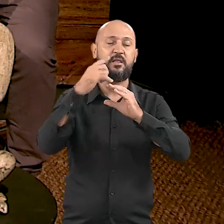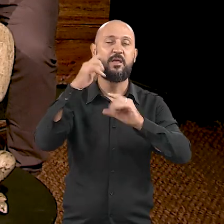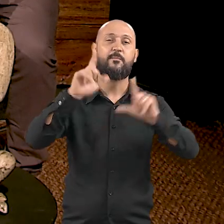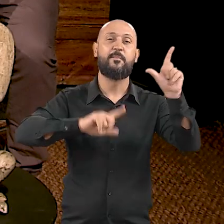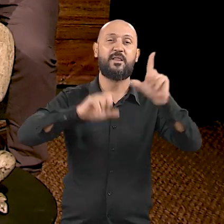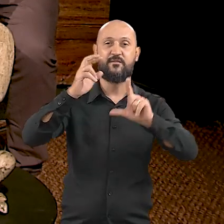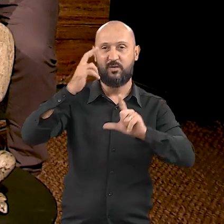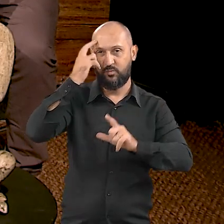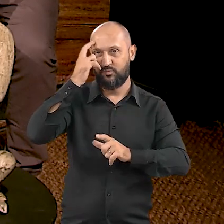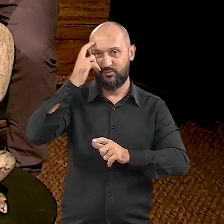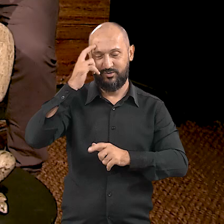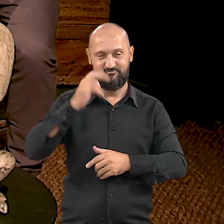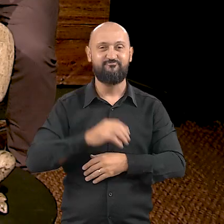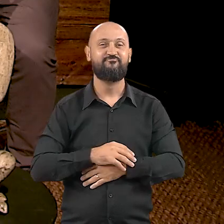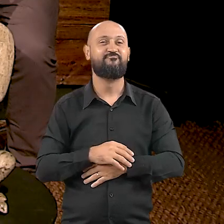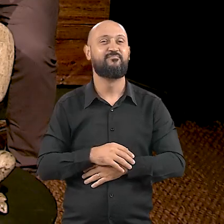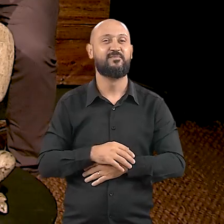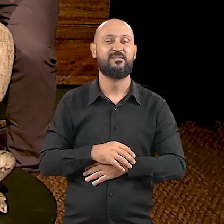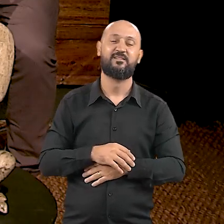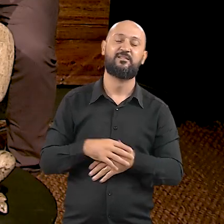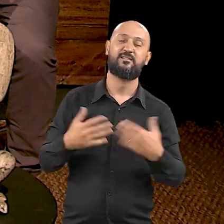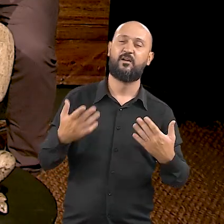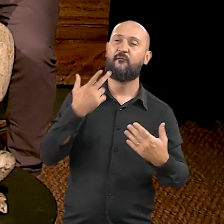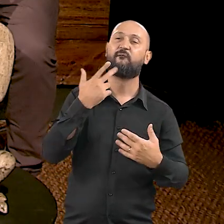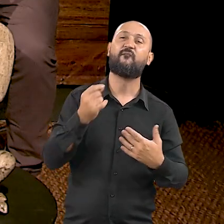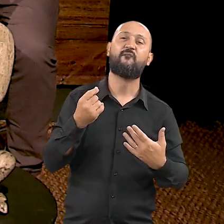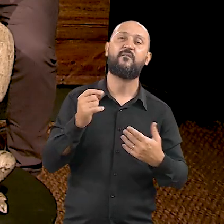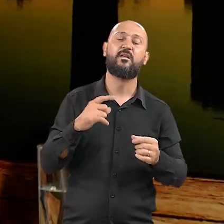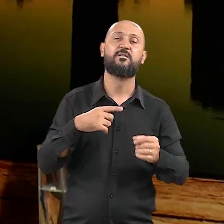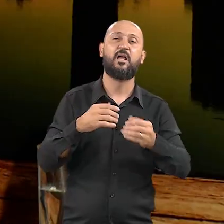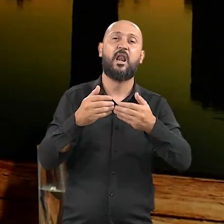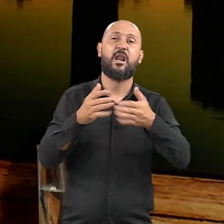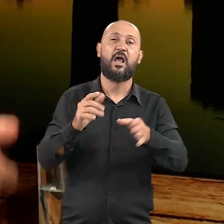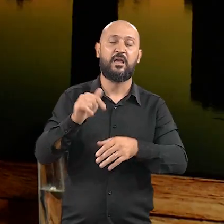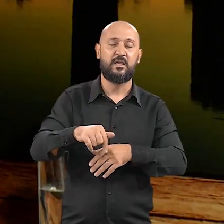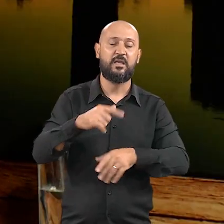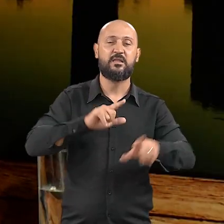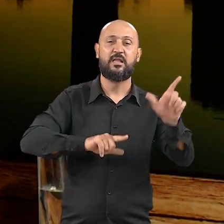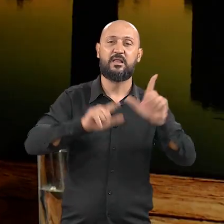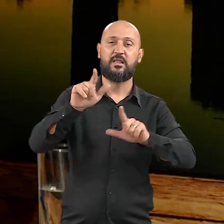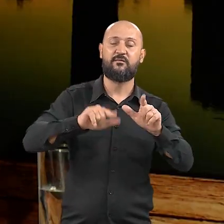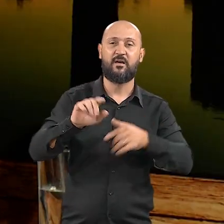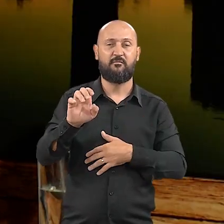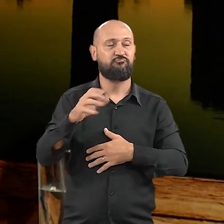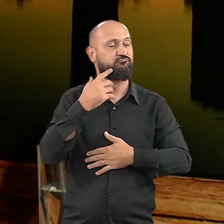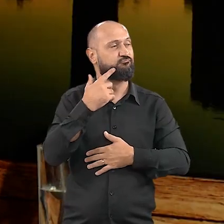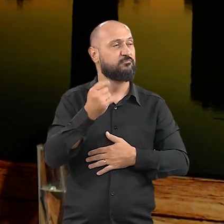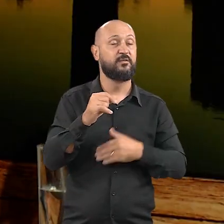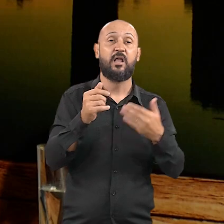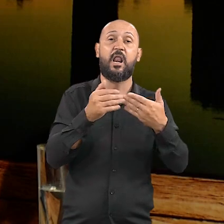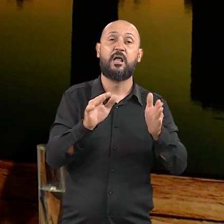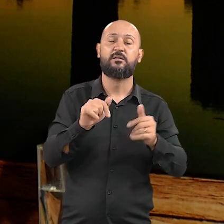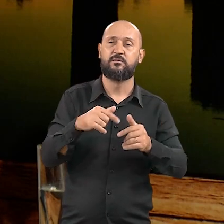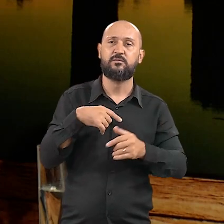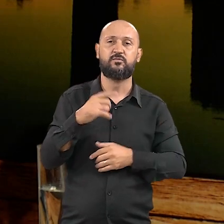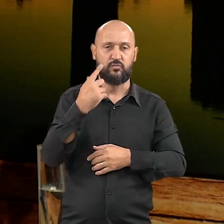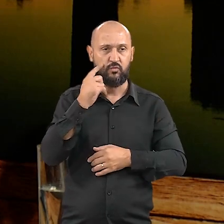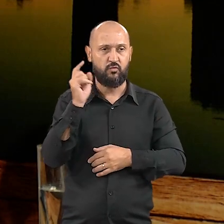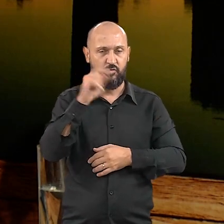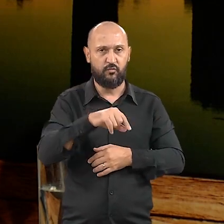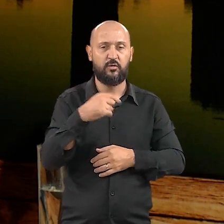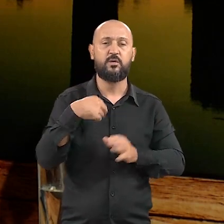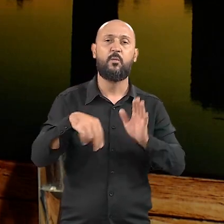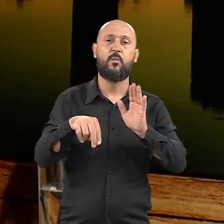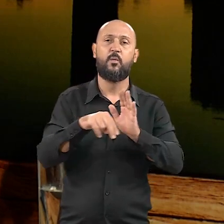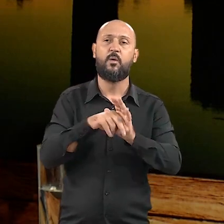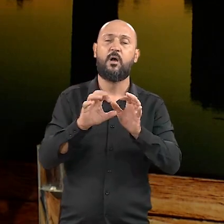Cultura. Eles falaram, eu ia ter um lançamento aqui na TVE. E eu falei, nós vamos ter um lançamento aqui. Tá, então eu vou dar uma